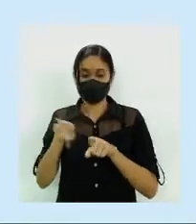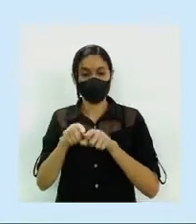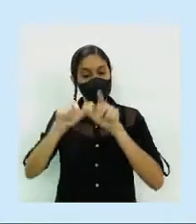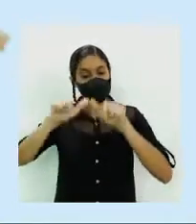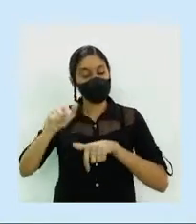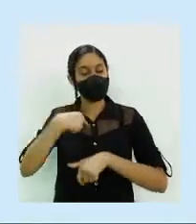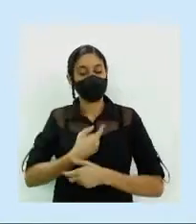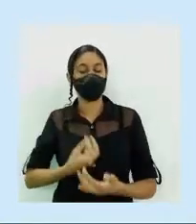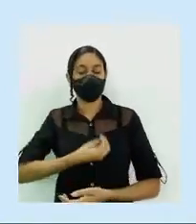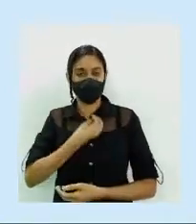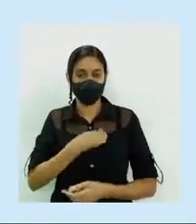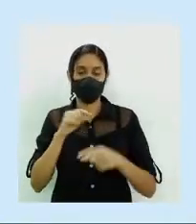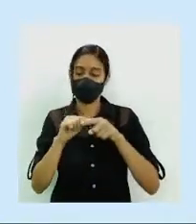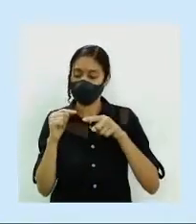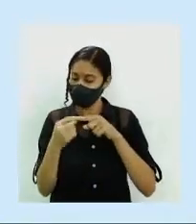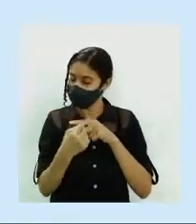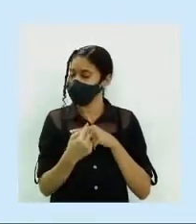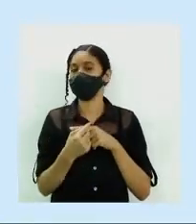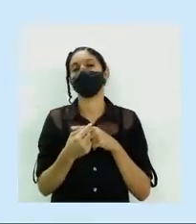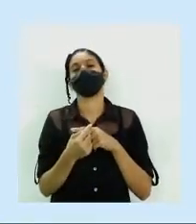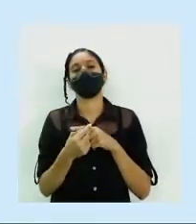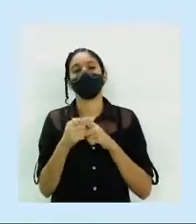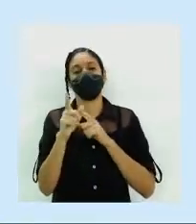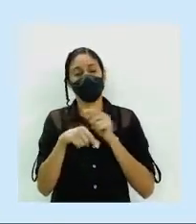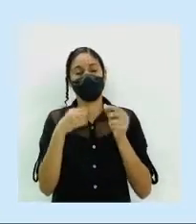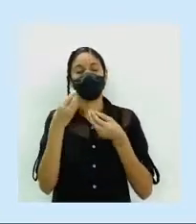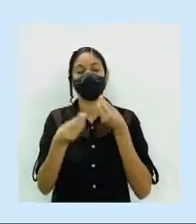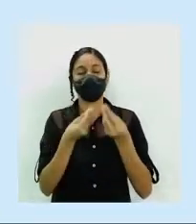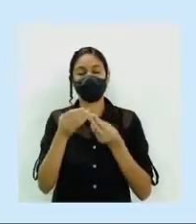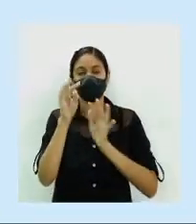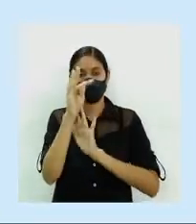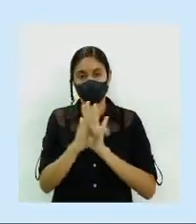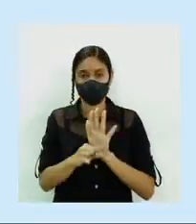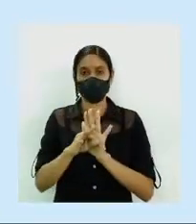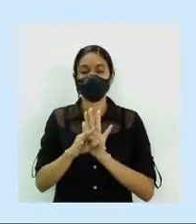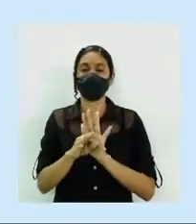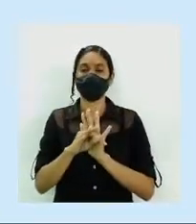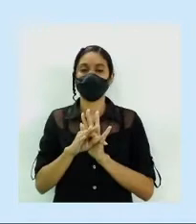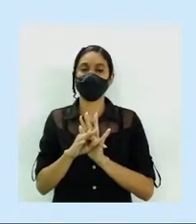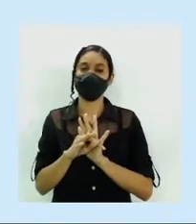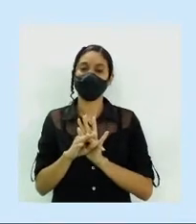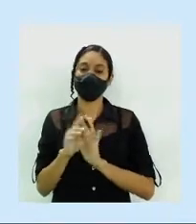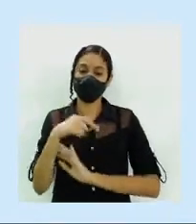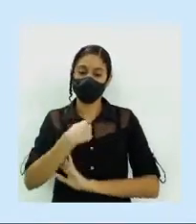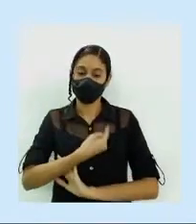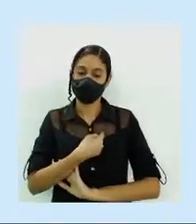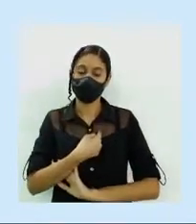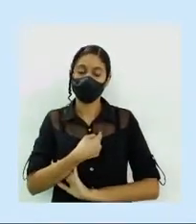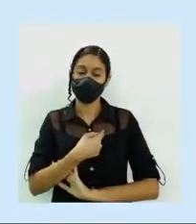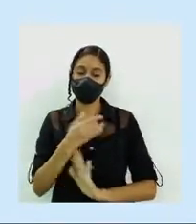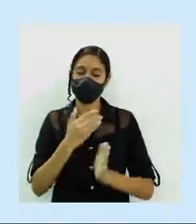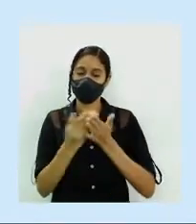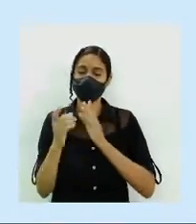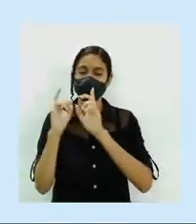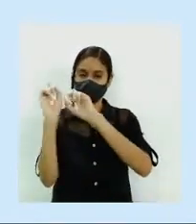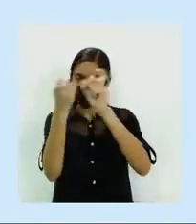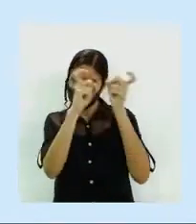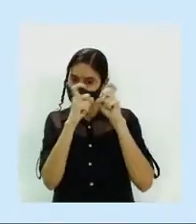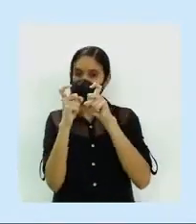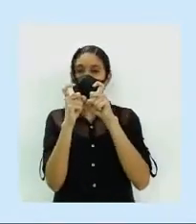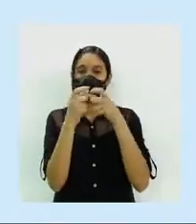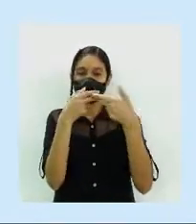região, do nosso bairro. É através desse tipo de gênero textual que a gente começa a discutir, a